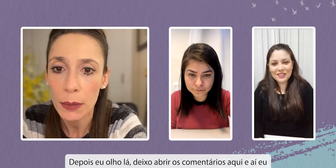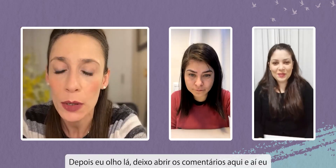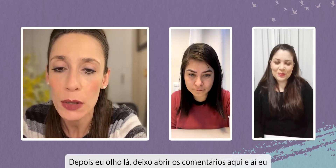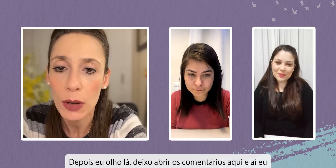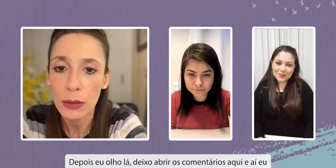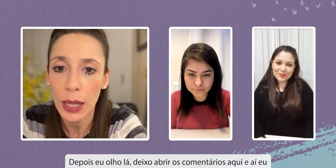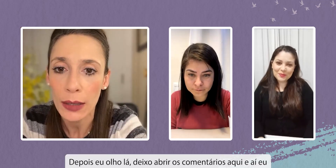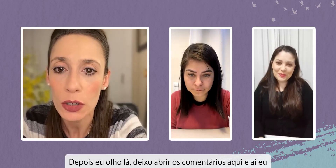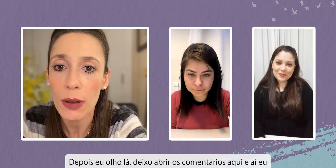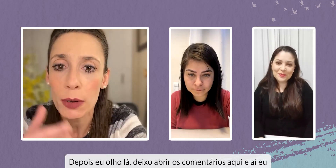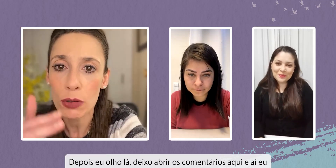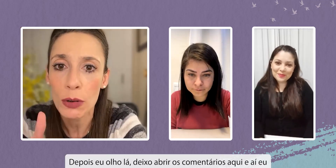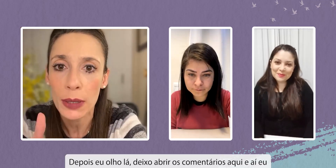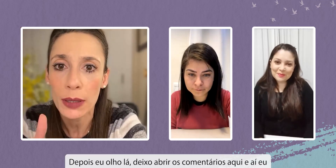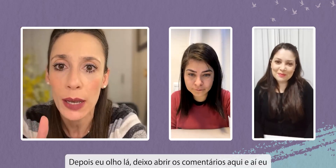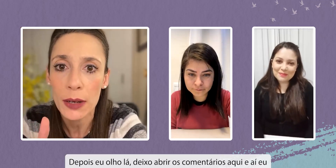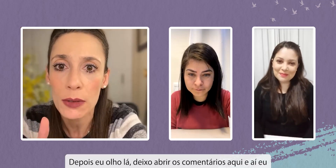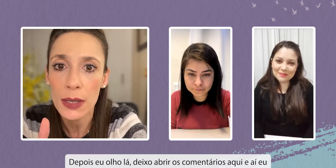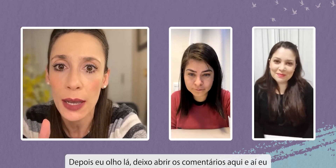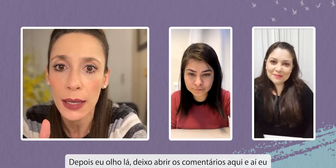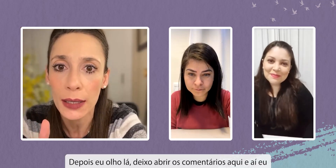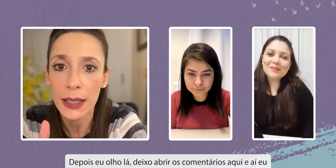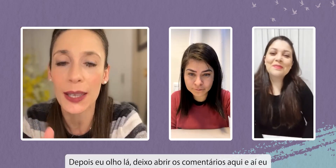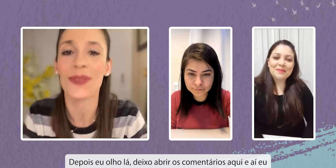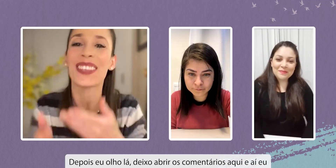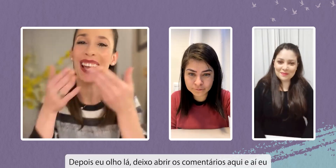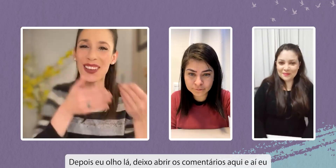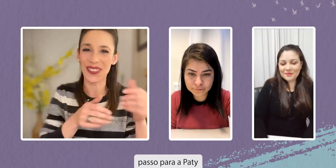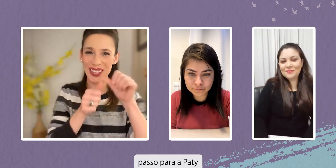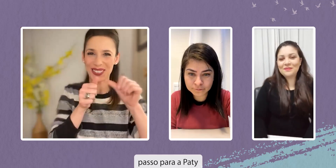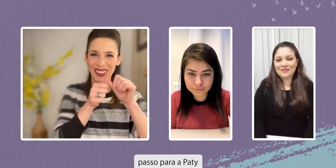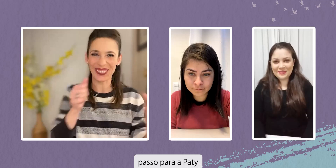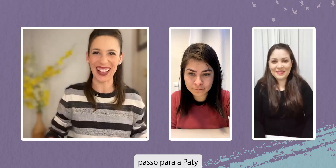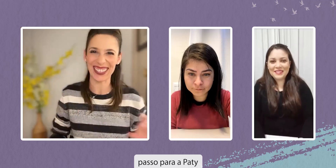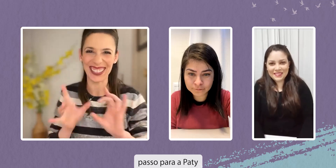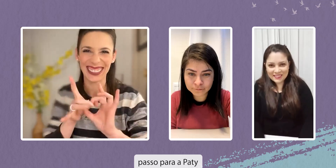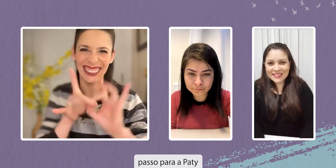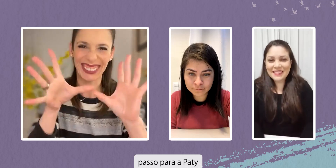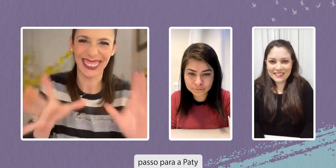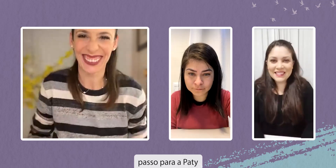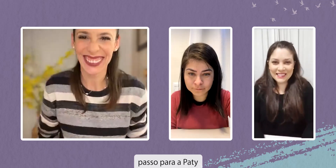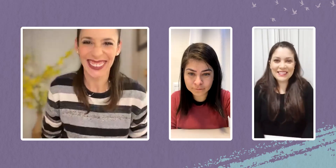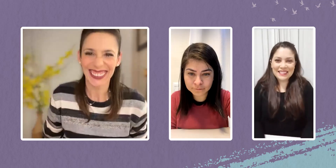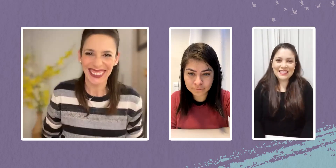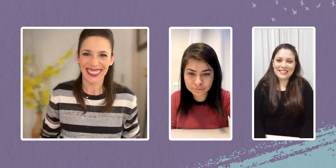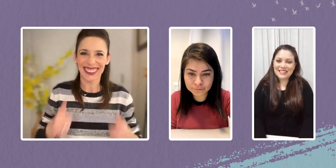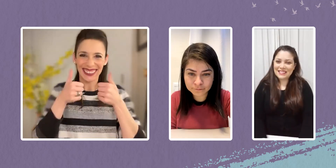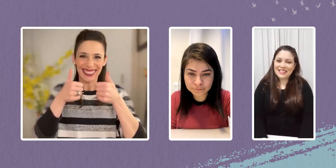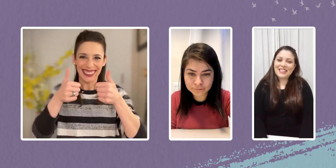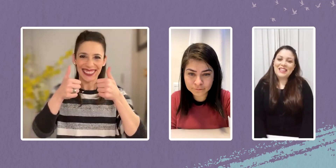Tá, depois eu olho lá. Deixa eu abrir os comentários aqui. E aí eu passo para a Paty.